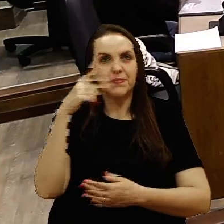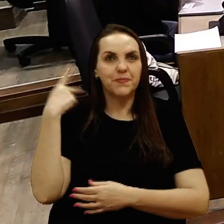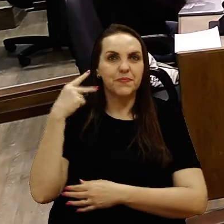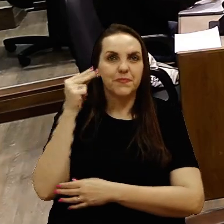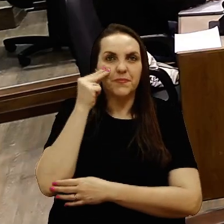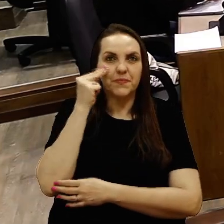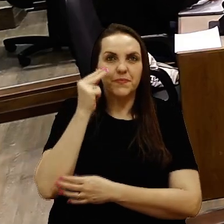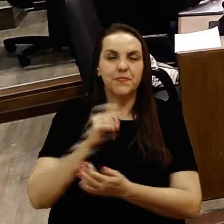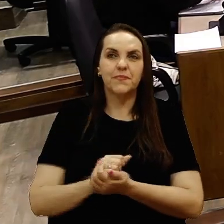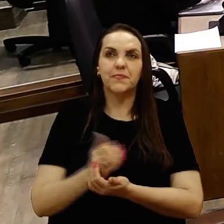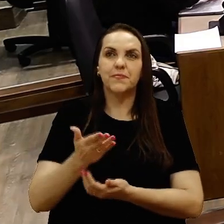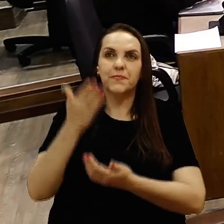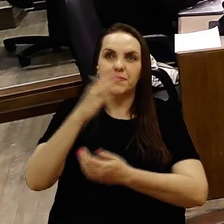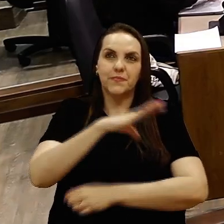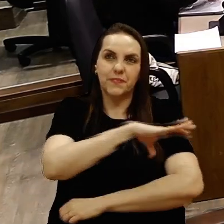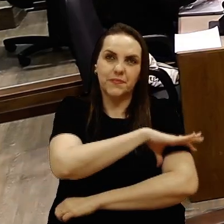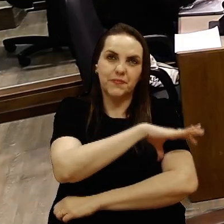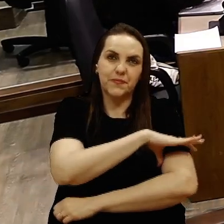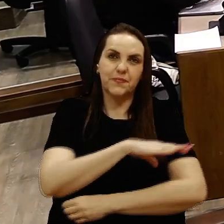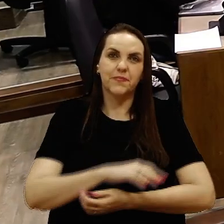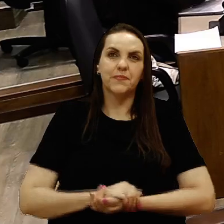Ramon.